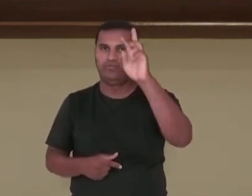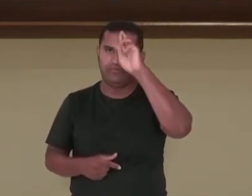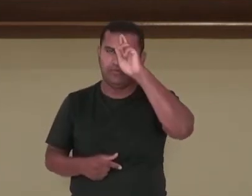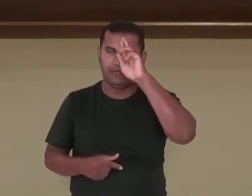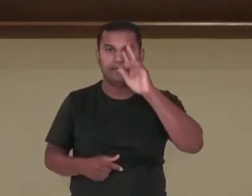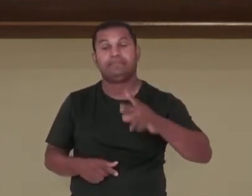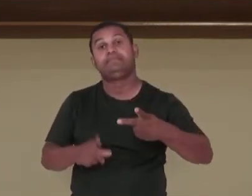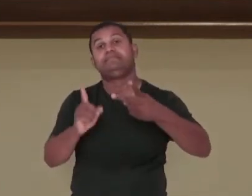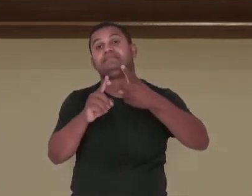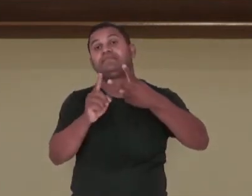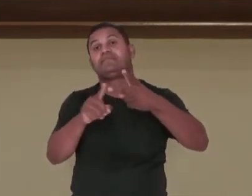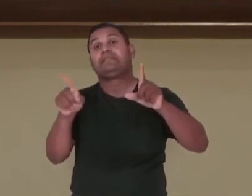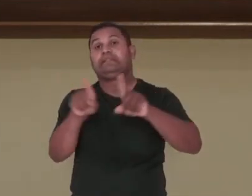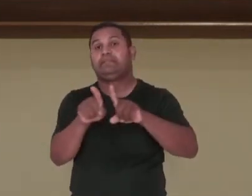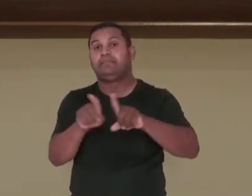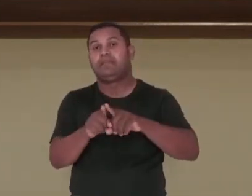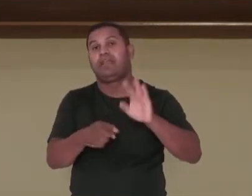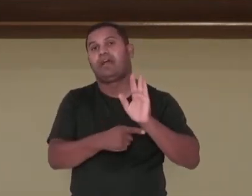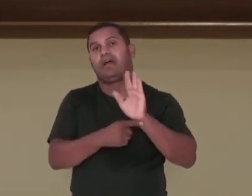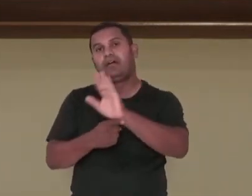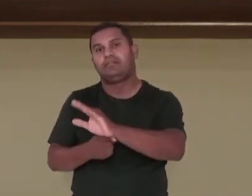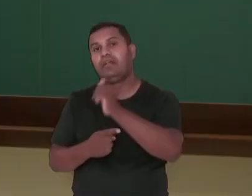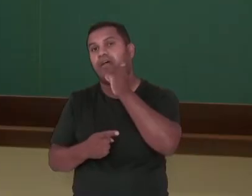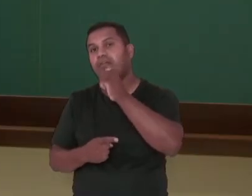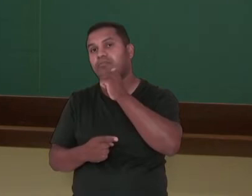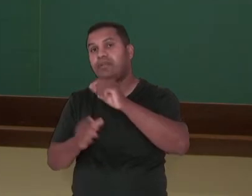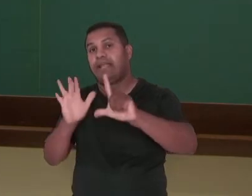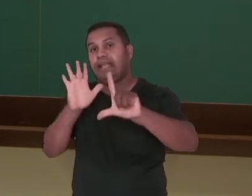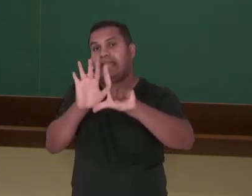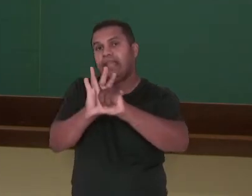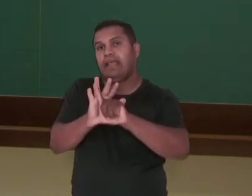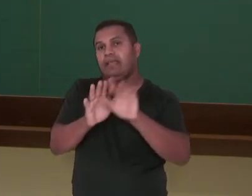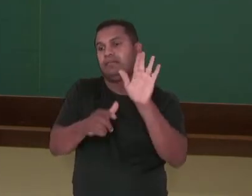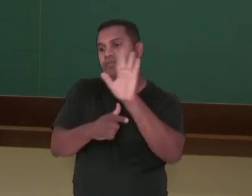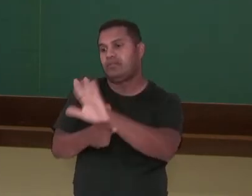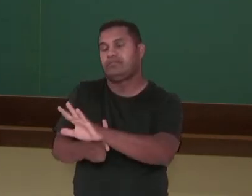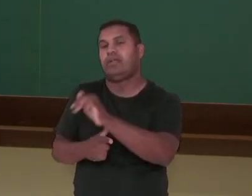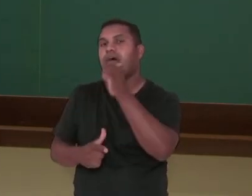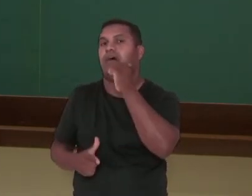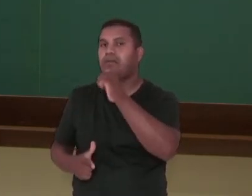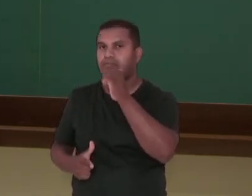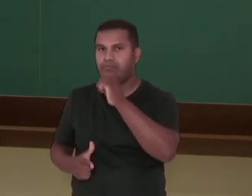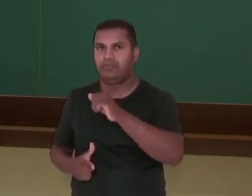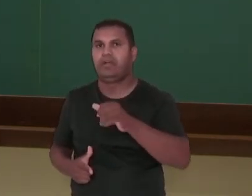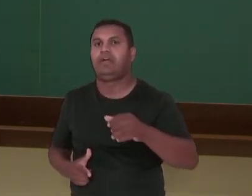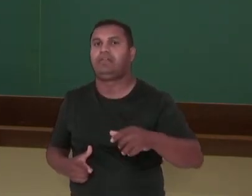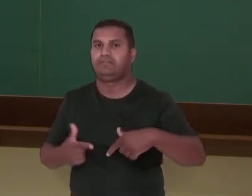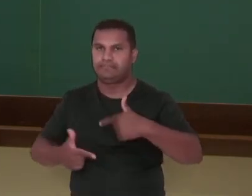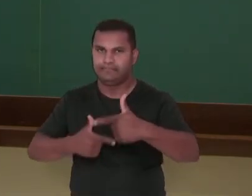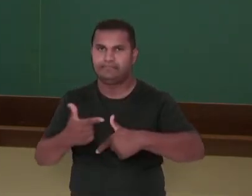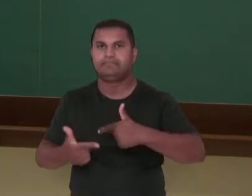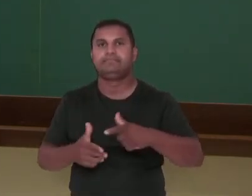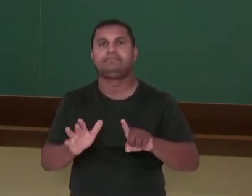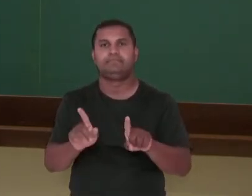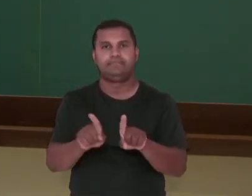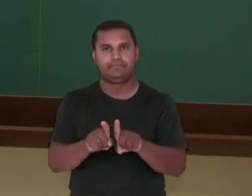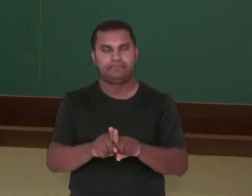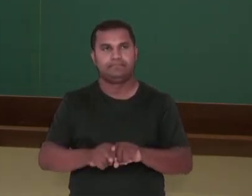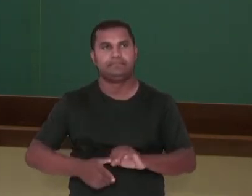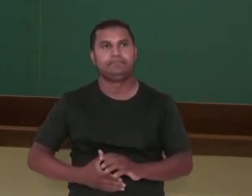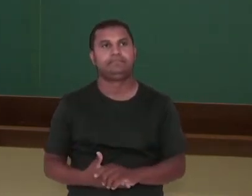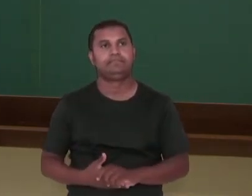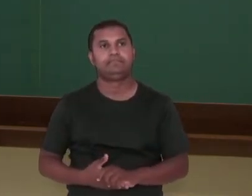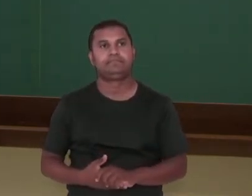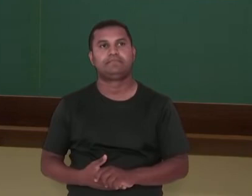Bom, agora a gente vai falar sobre como esse movimento operário ele foi ganhando força até a gente